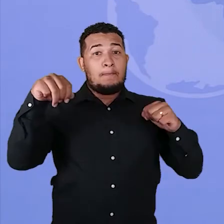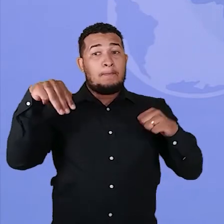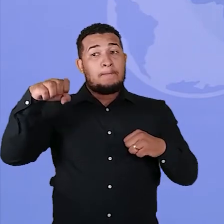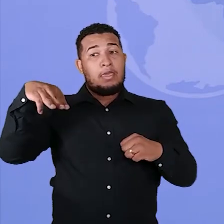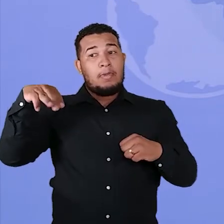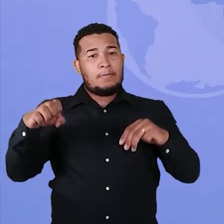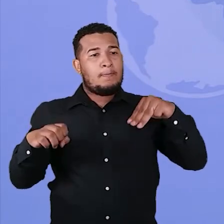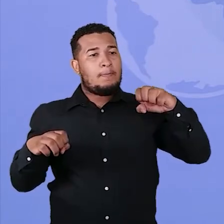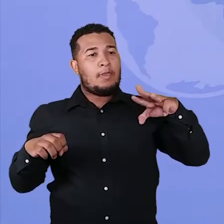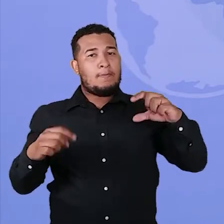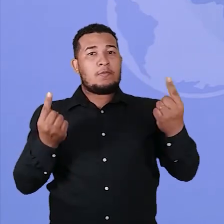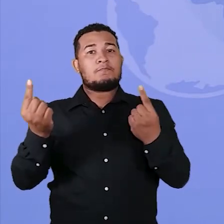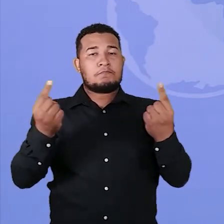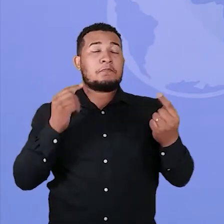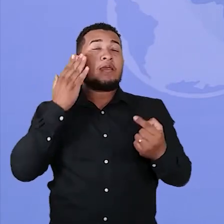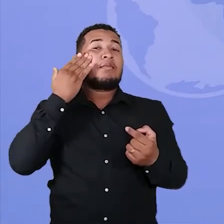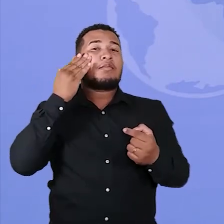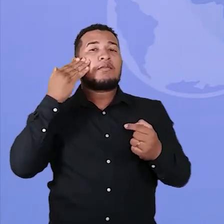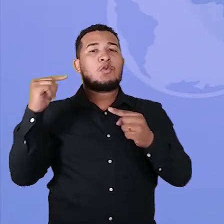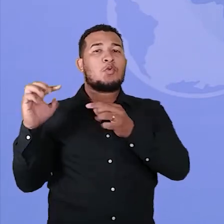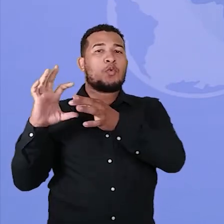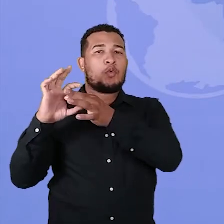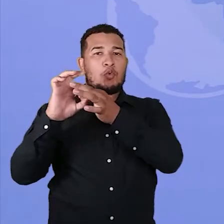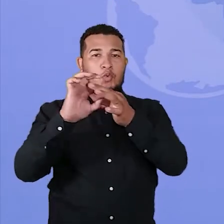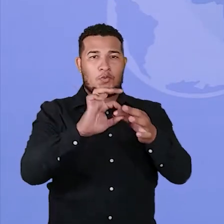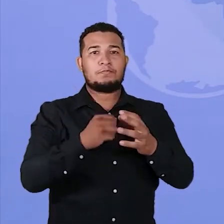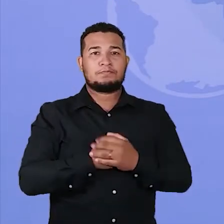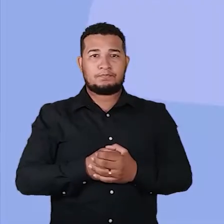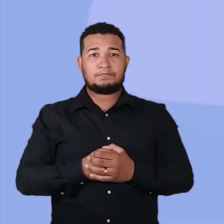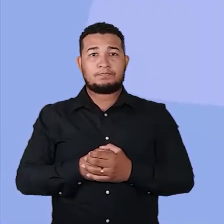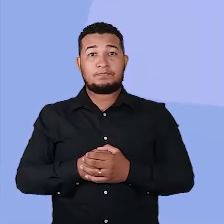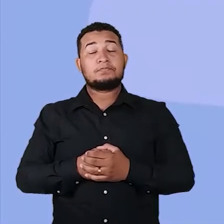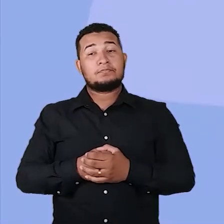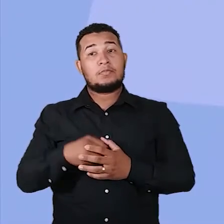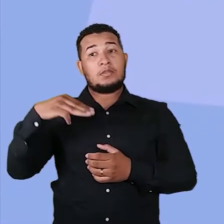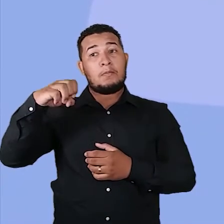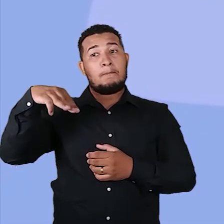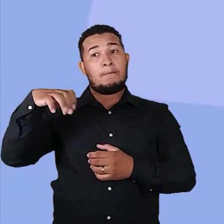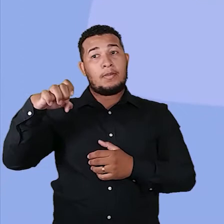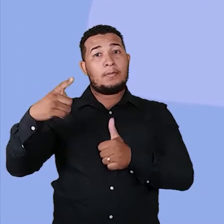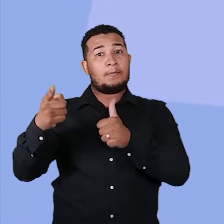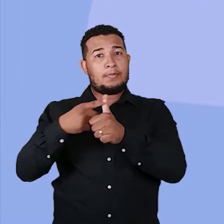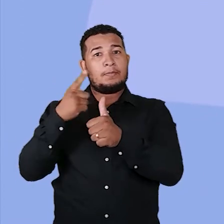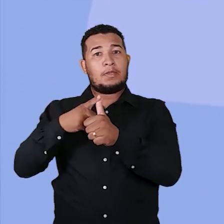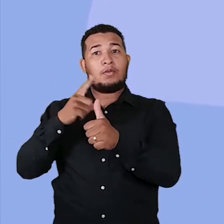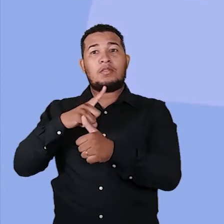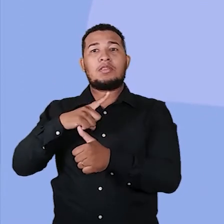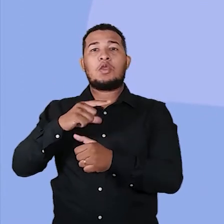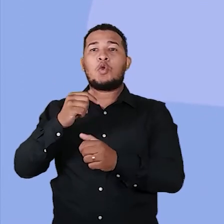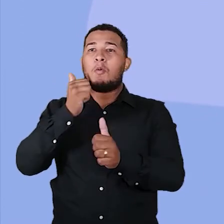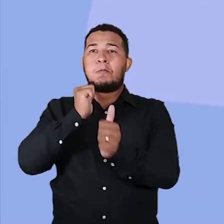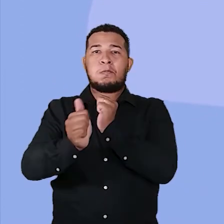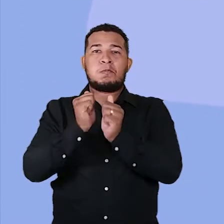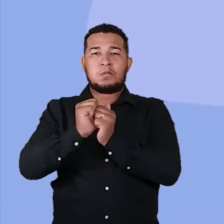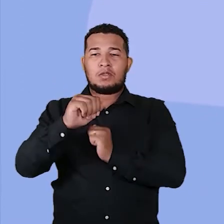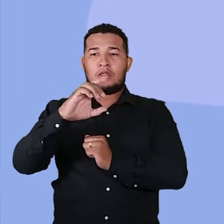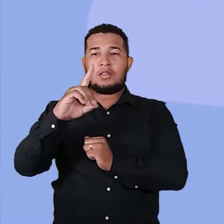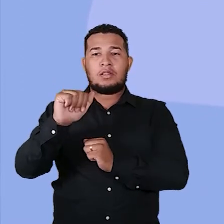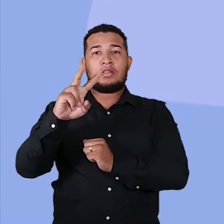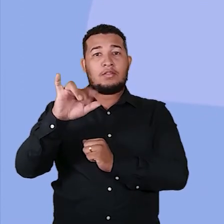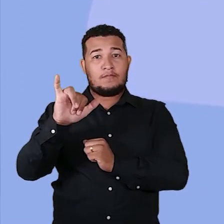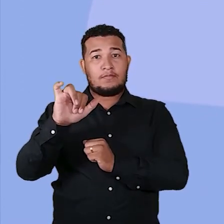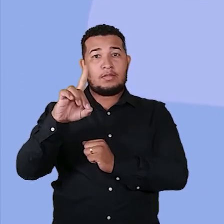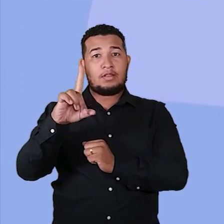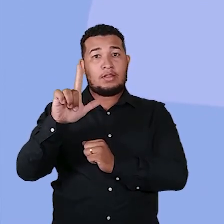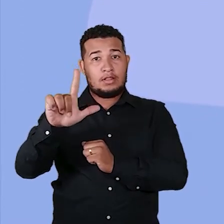2 memes para a gente poder entender todo o contexto do meme. Vamos lá. Esse primeiro meme aí traz o jogador Davi Luiz